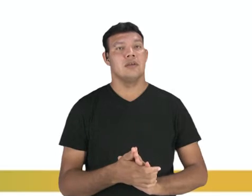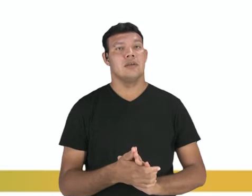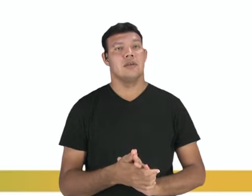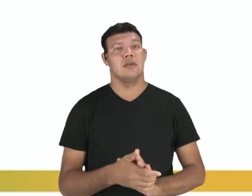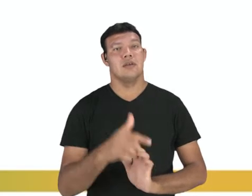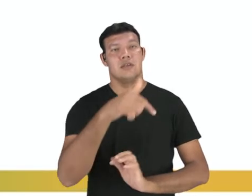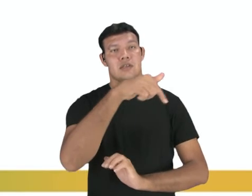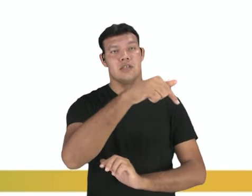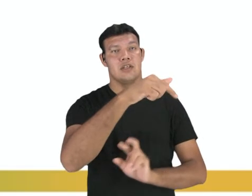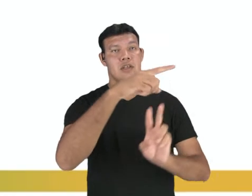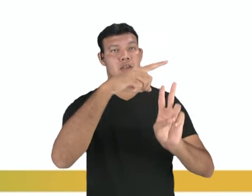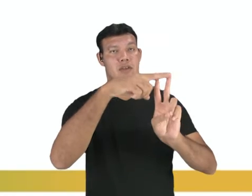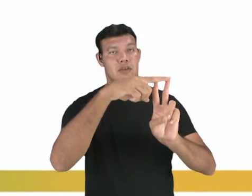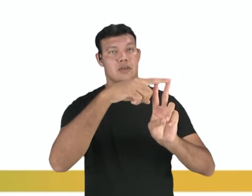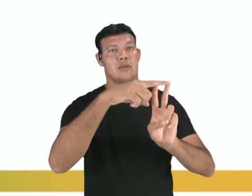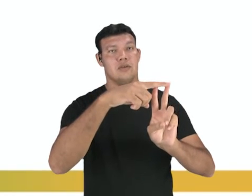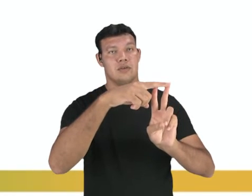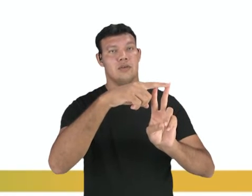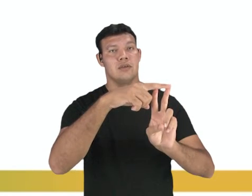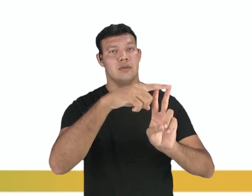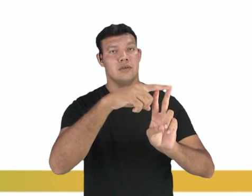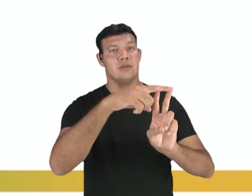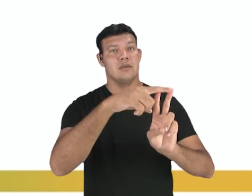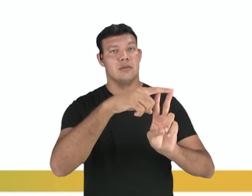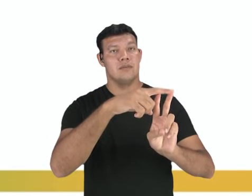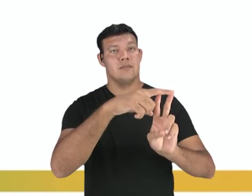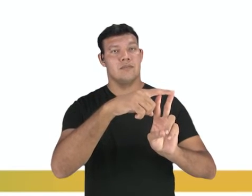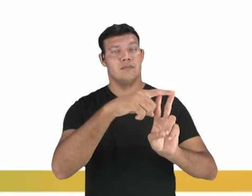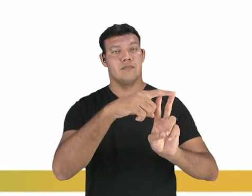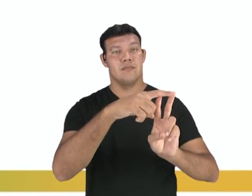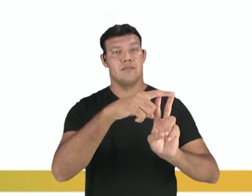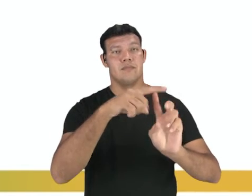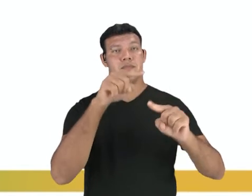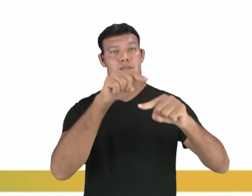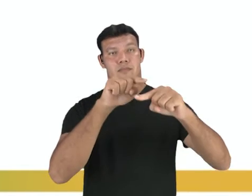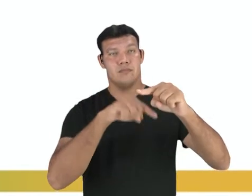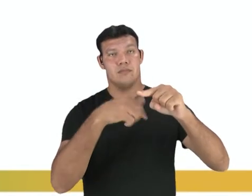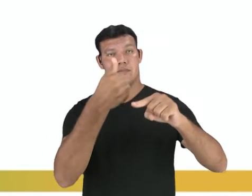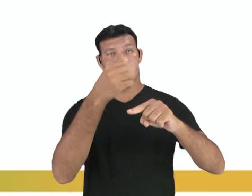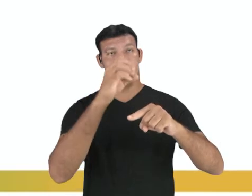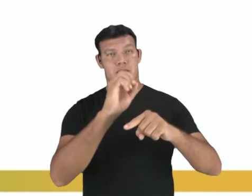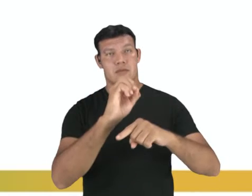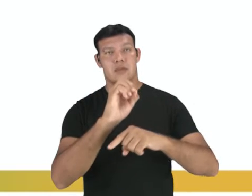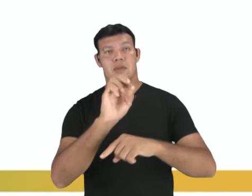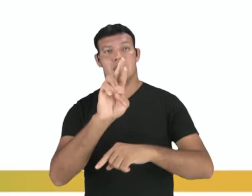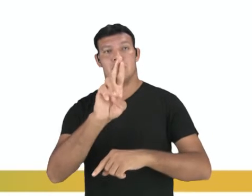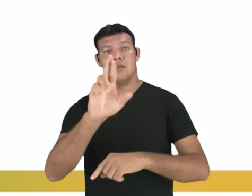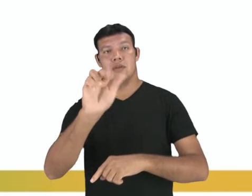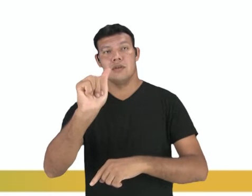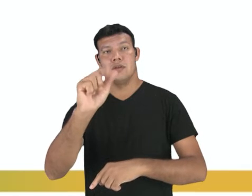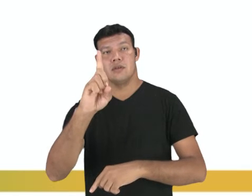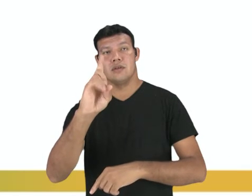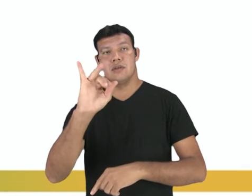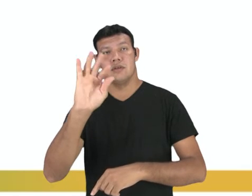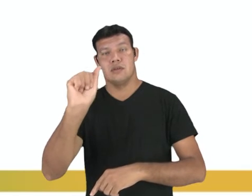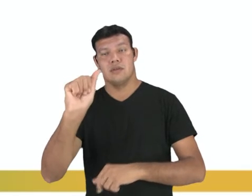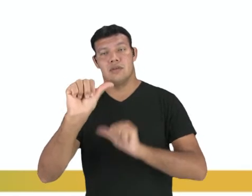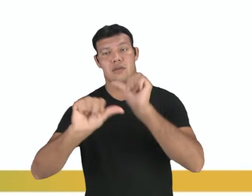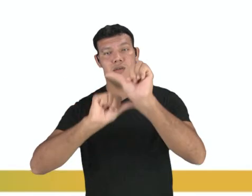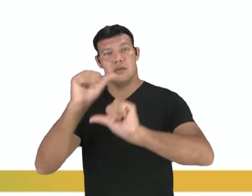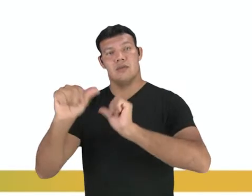radiano em graus tá transforme sete pedidos para 15 radiano em graus